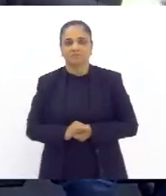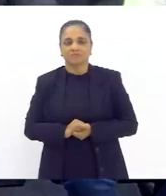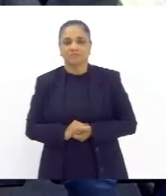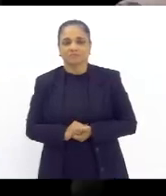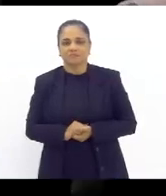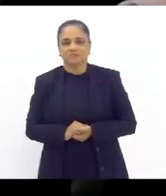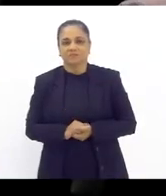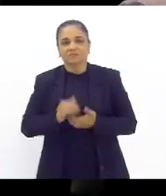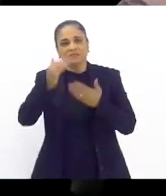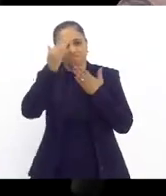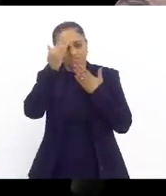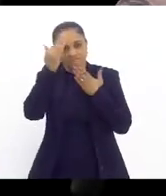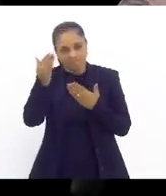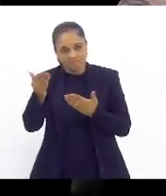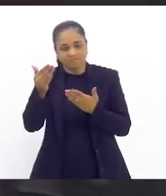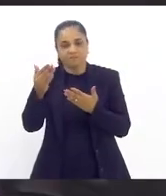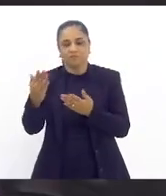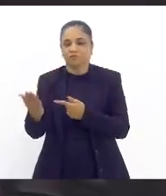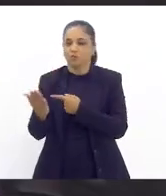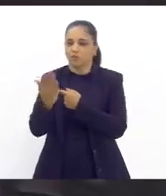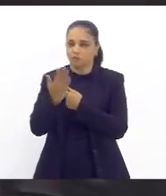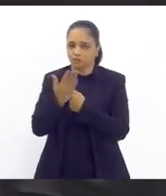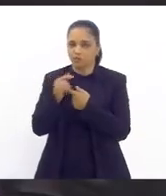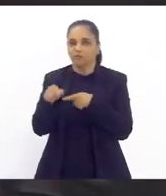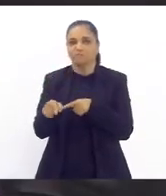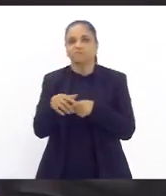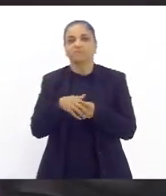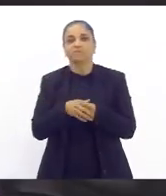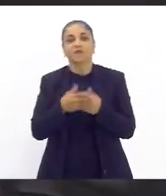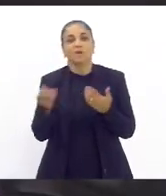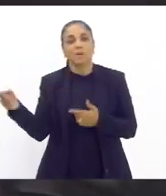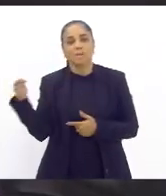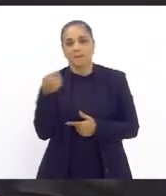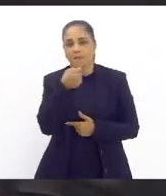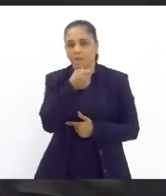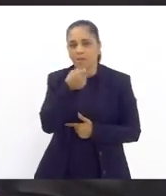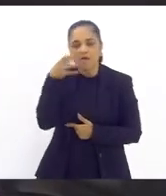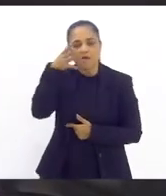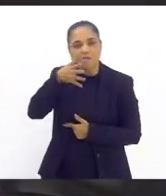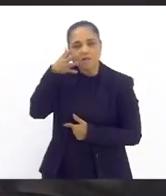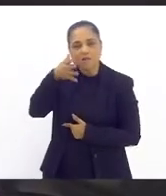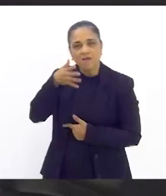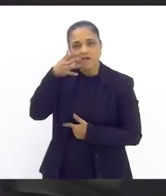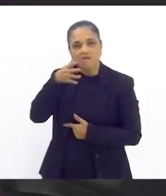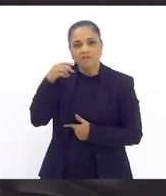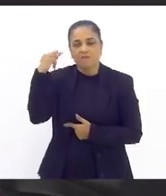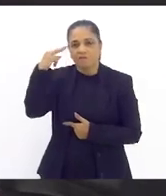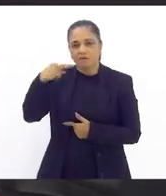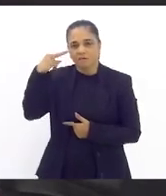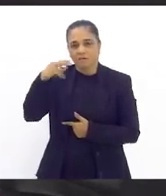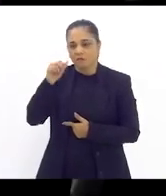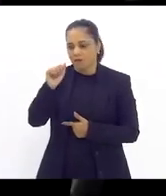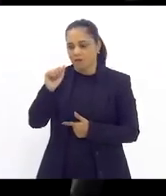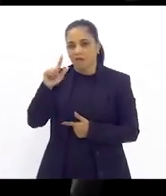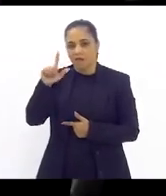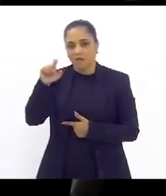agradeço a contribuição agora com a palavra vereadora Alexandra de Quissamã